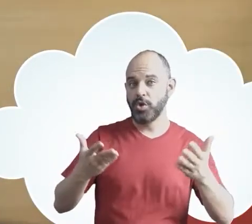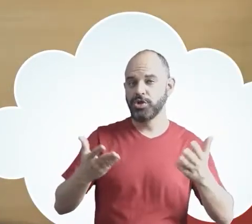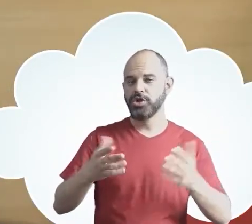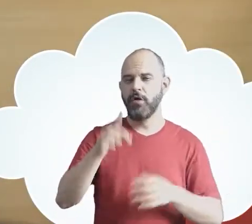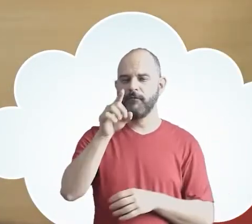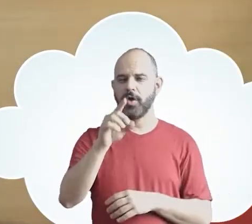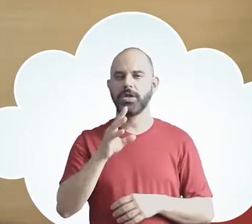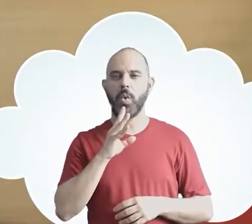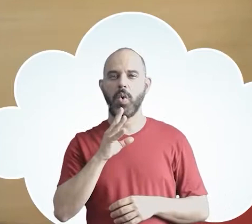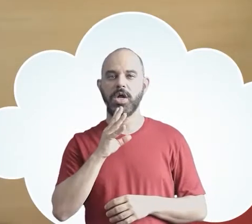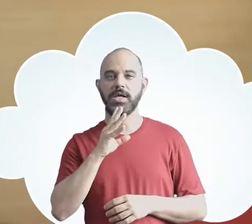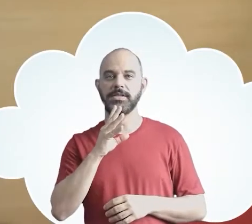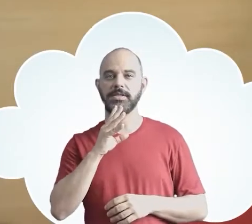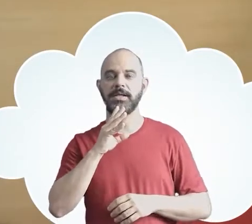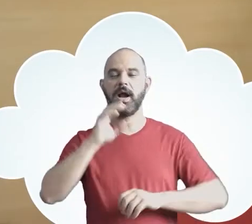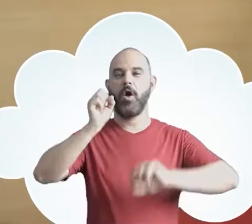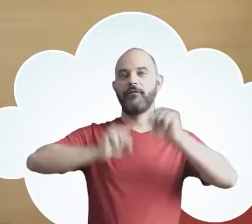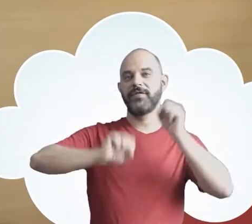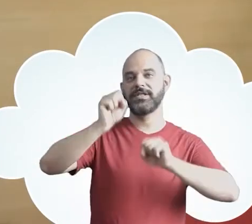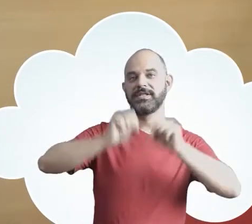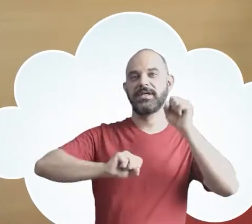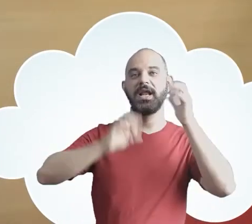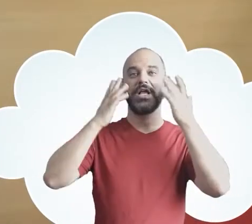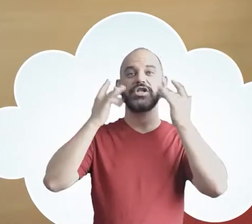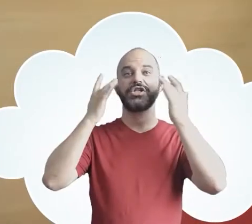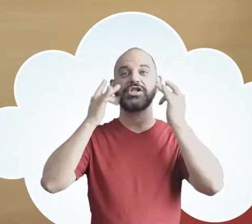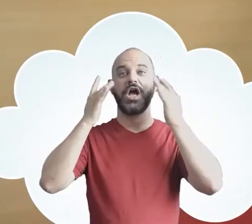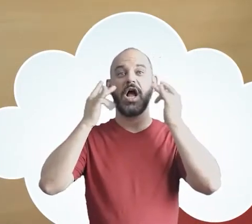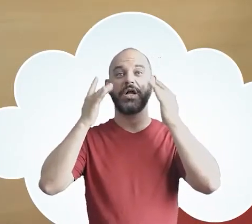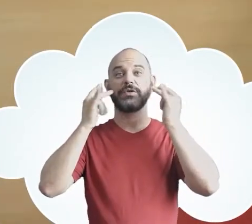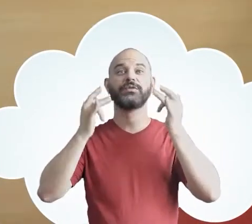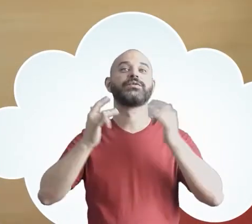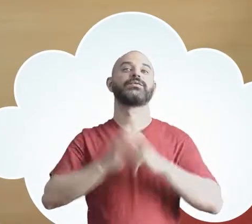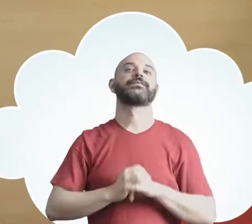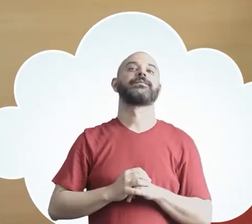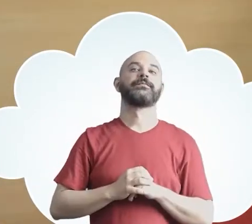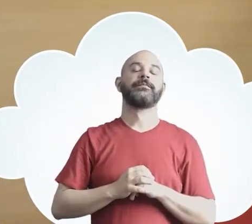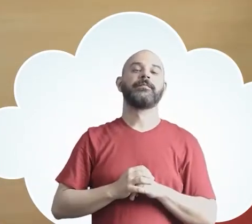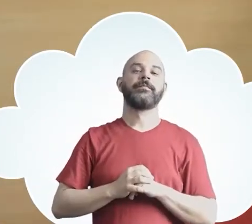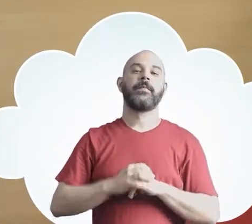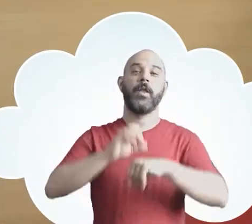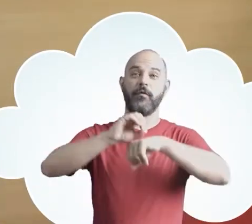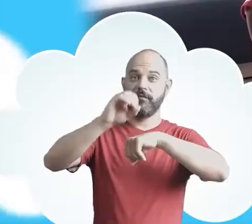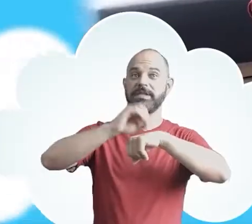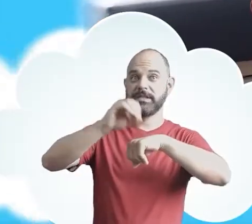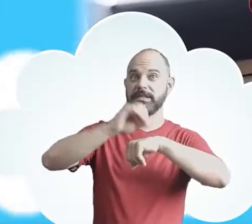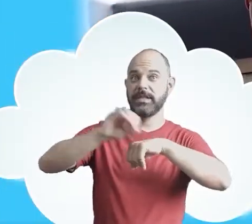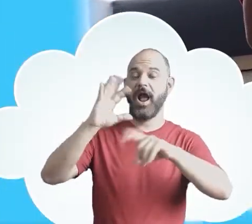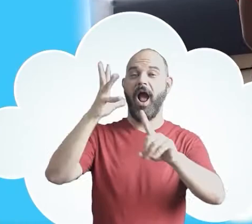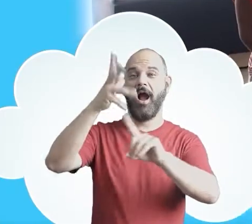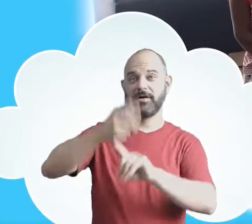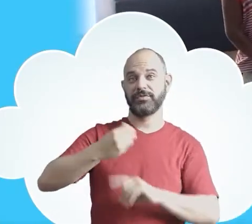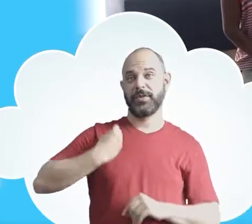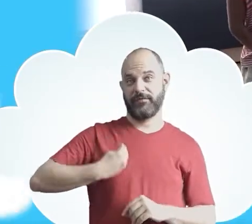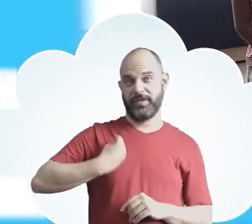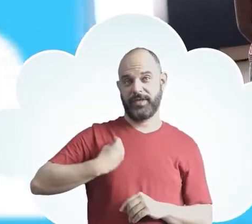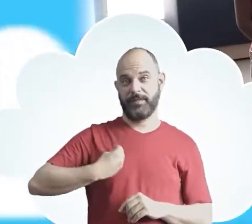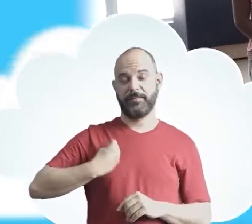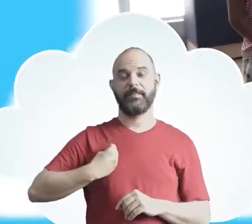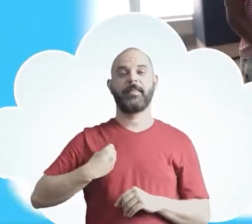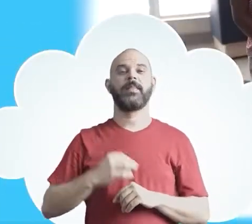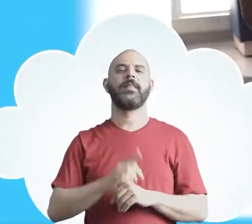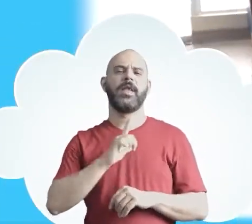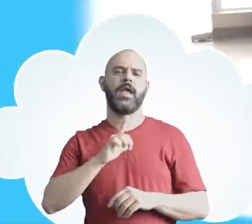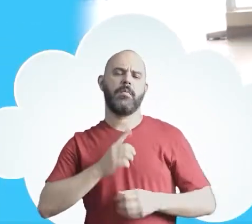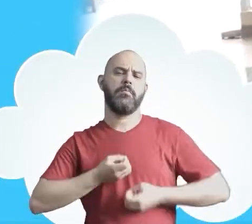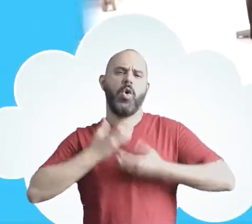Mas hoje você vai conhecer a oficina de teatro do projeto Arte para a Vida. A oficina desenvolve interpretação